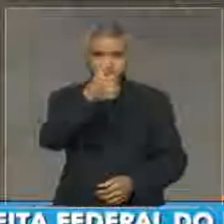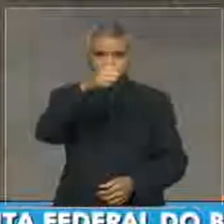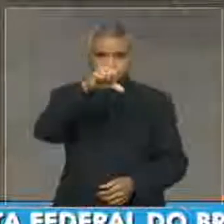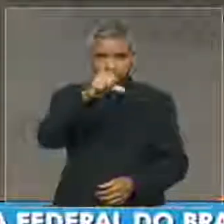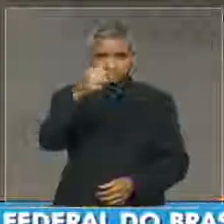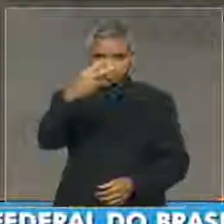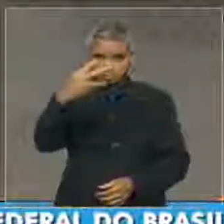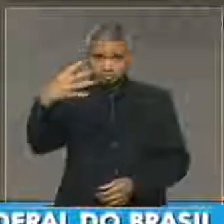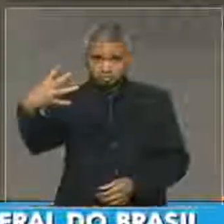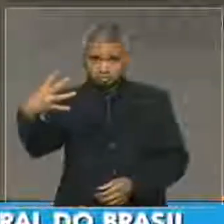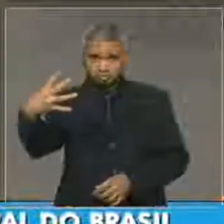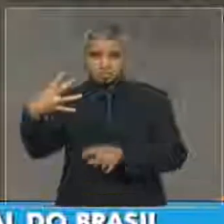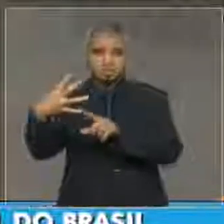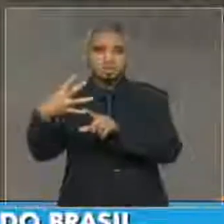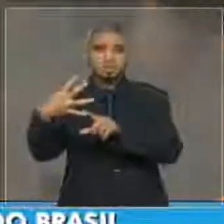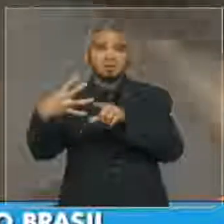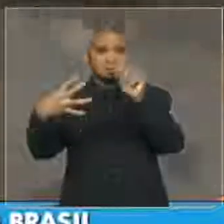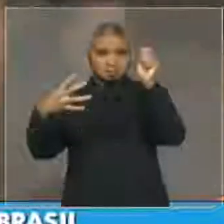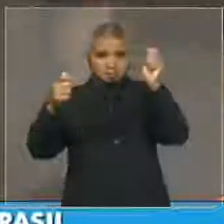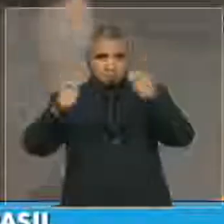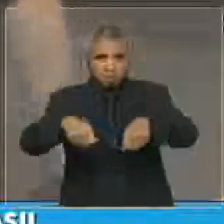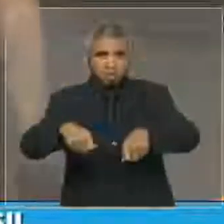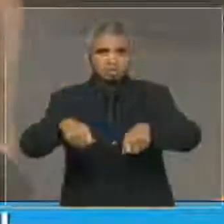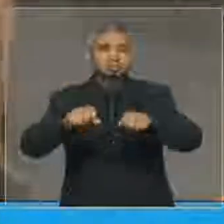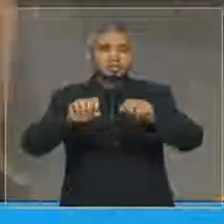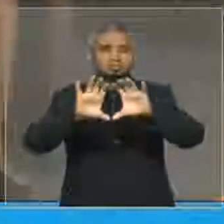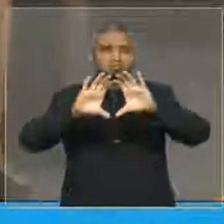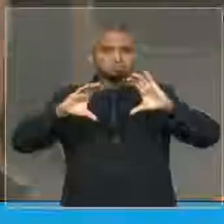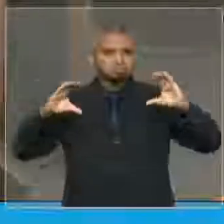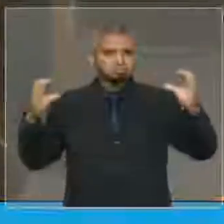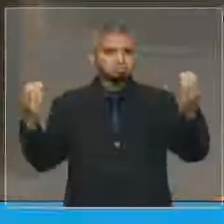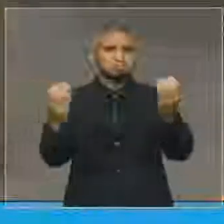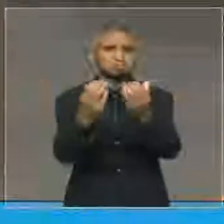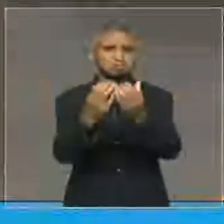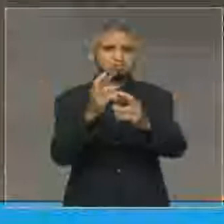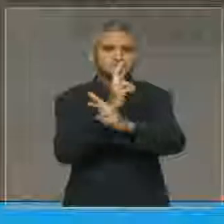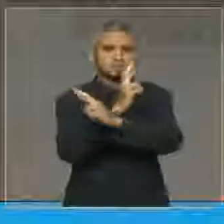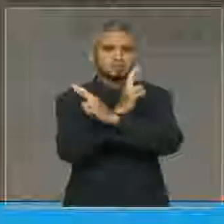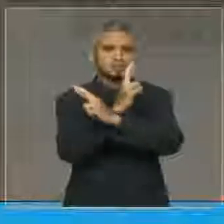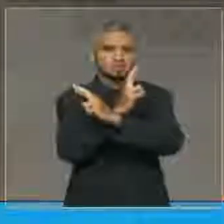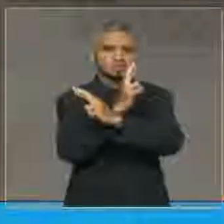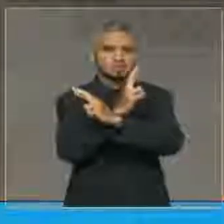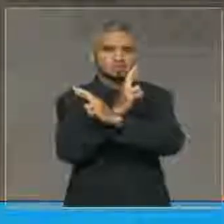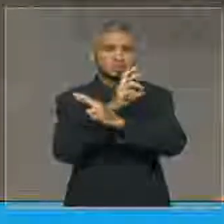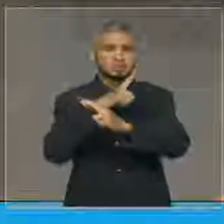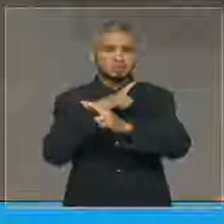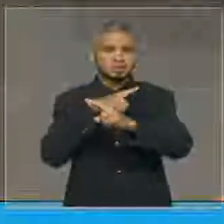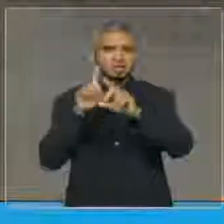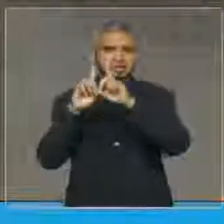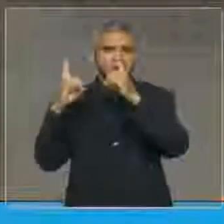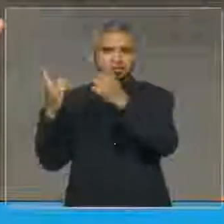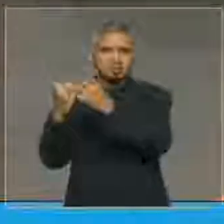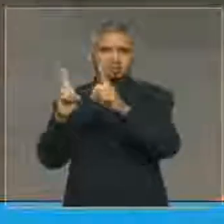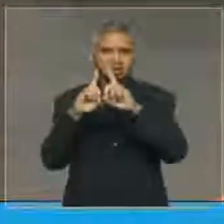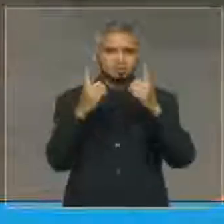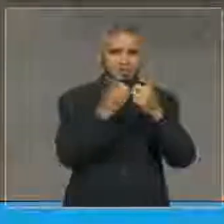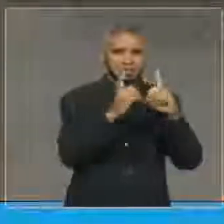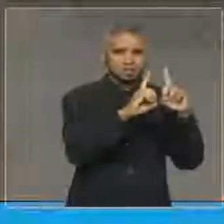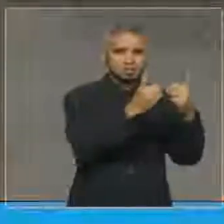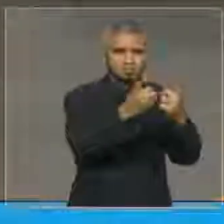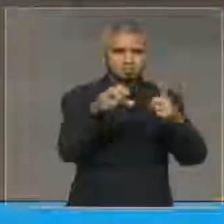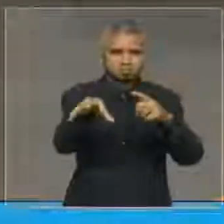Federal. A Receita Federal departamentalizada, que tinha, por exemplo, aqui no